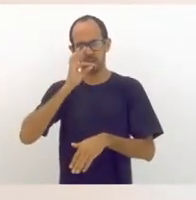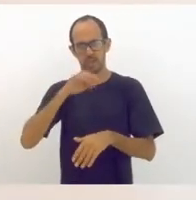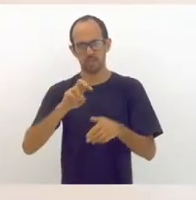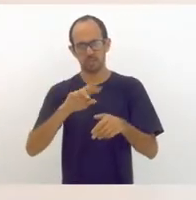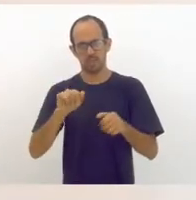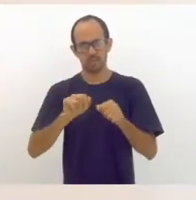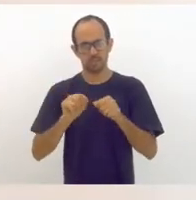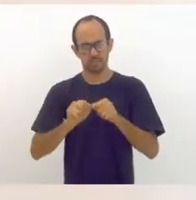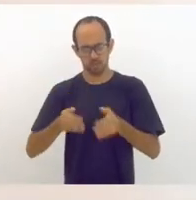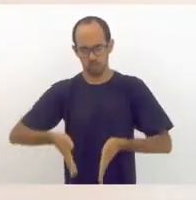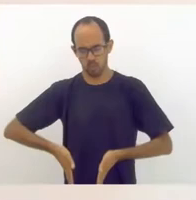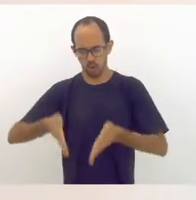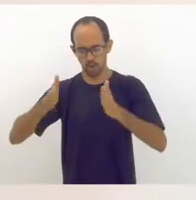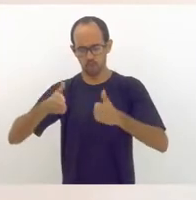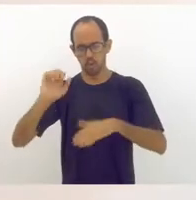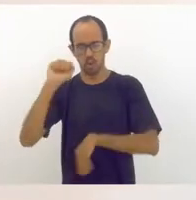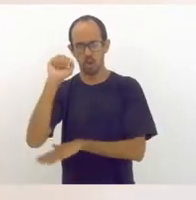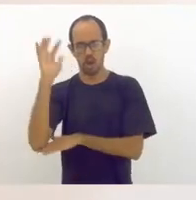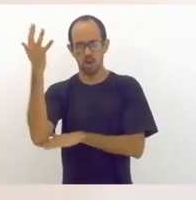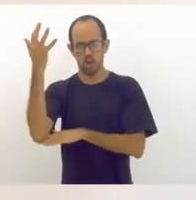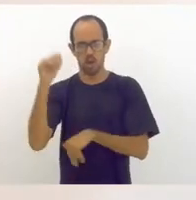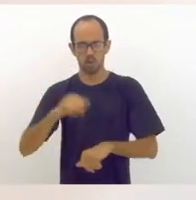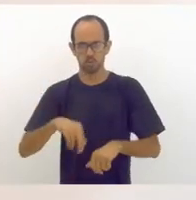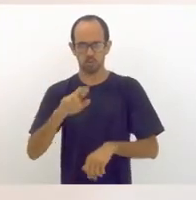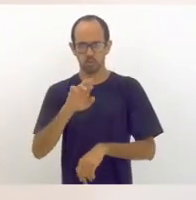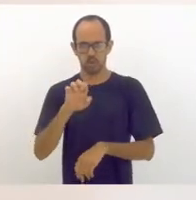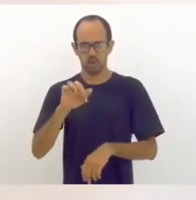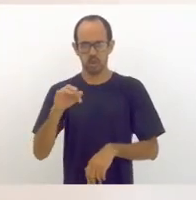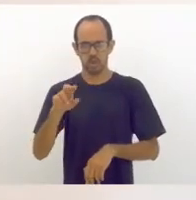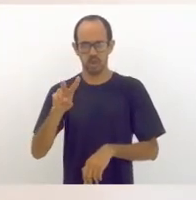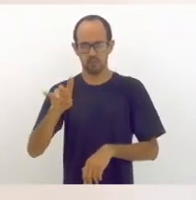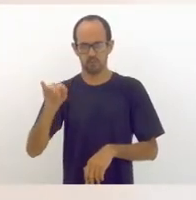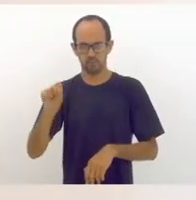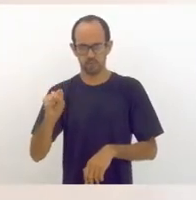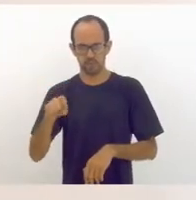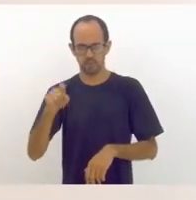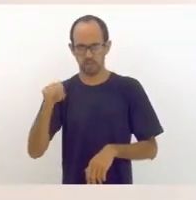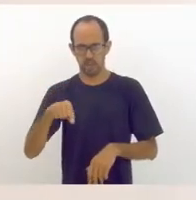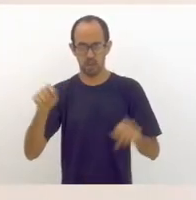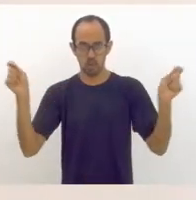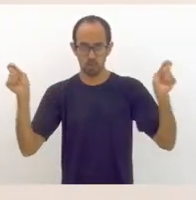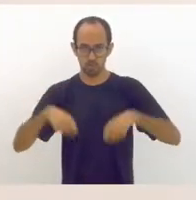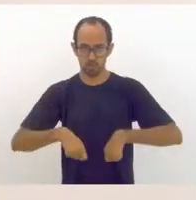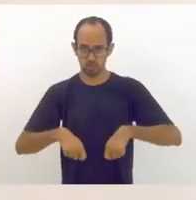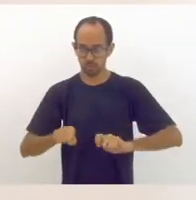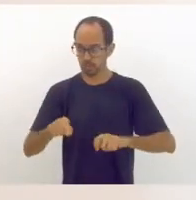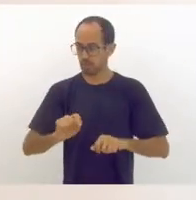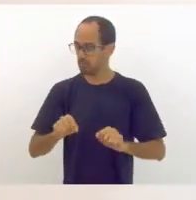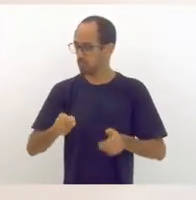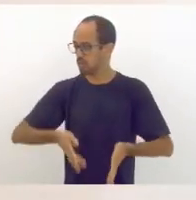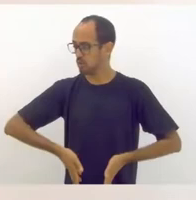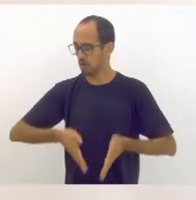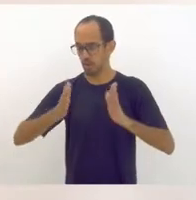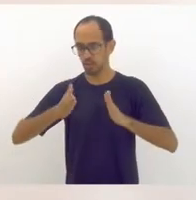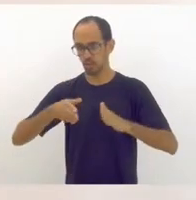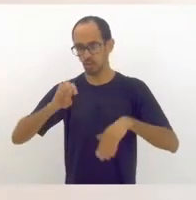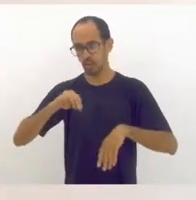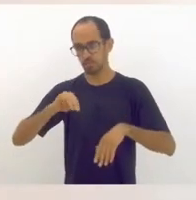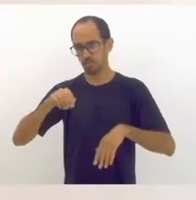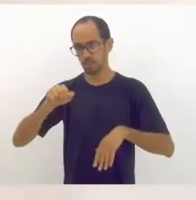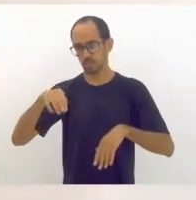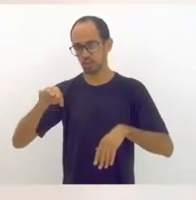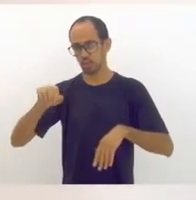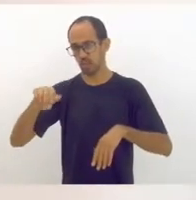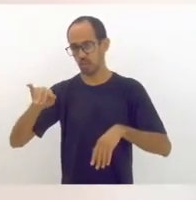corredor ecológico. Temos que pensar também na área do Revis, MEP, como um possível corredor ecológico entre a Mantiqueira e a Serra do